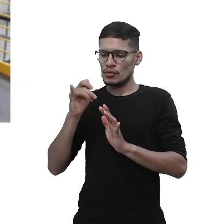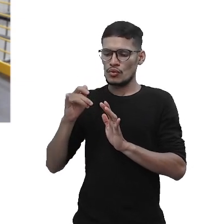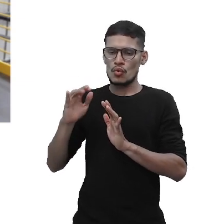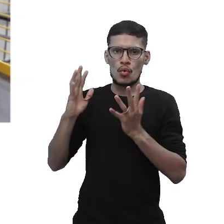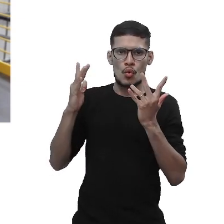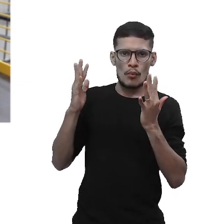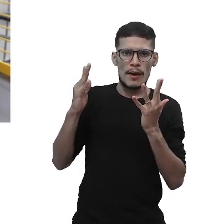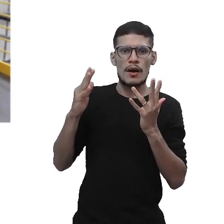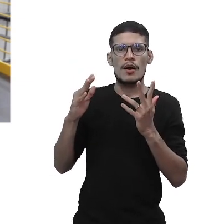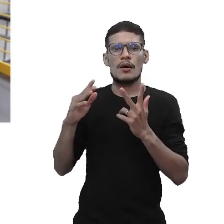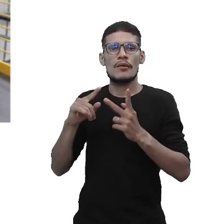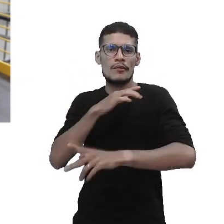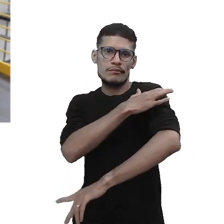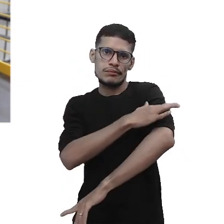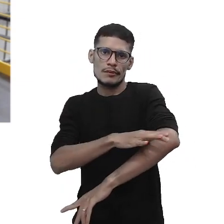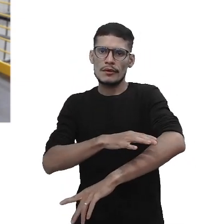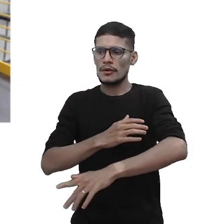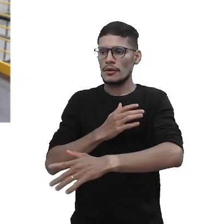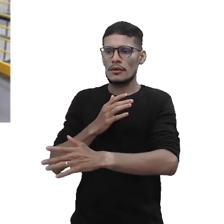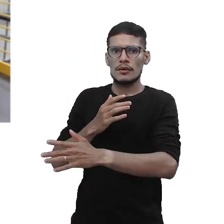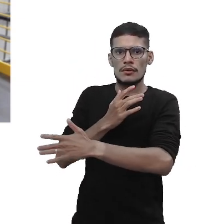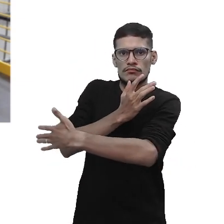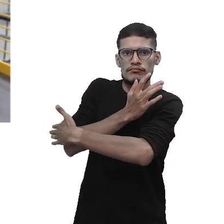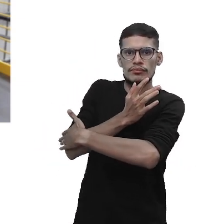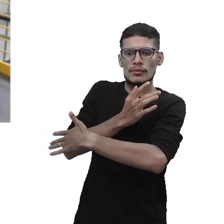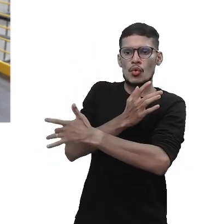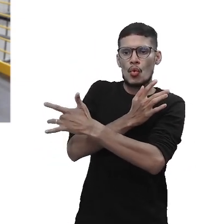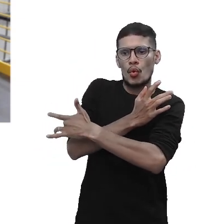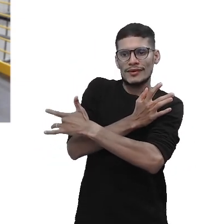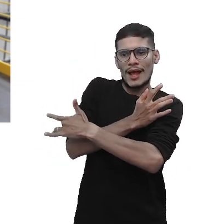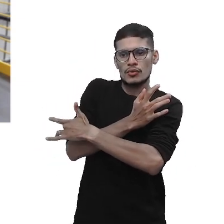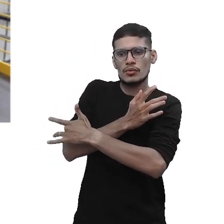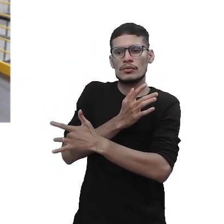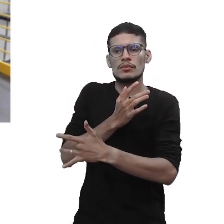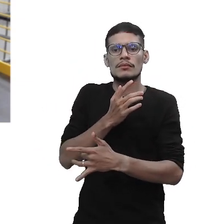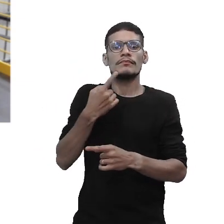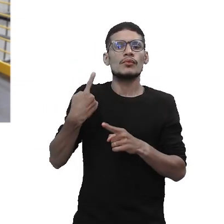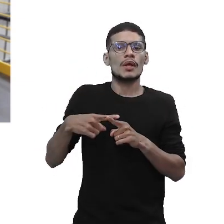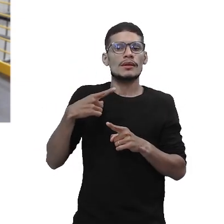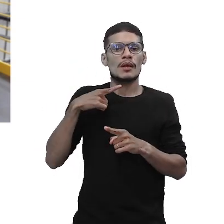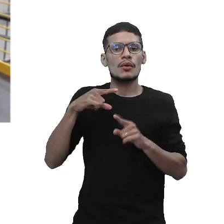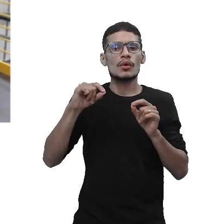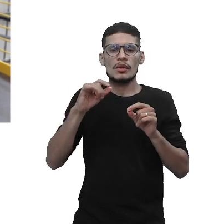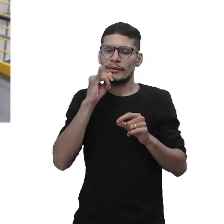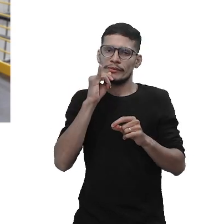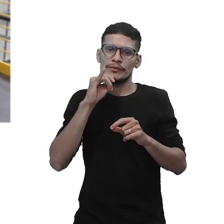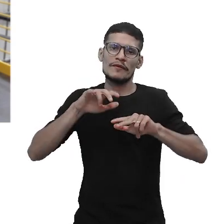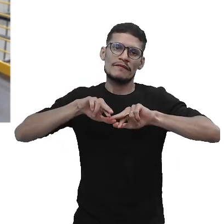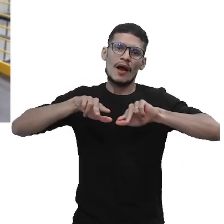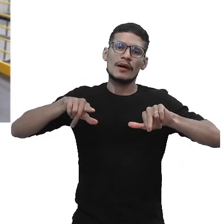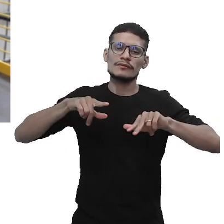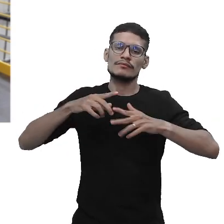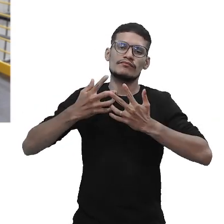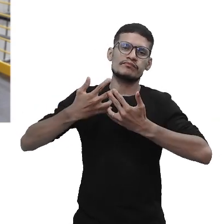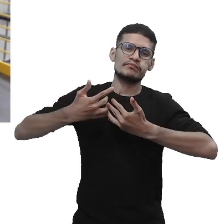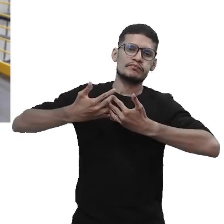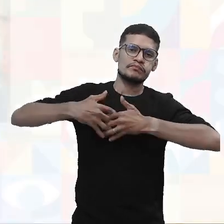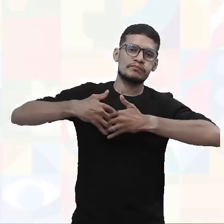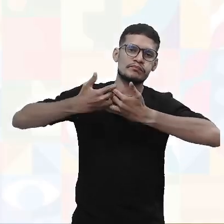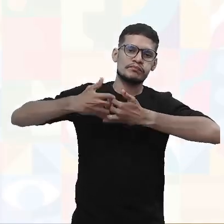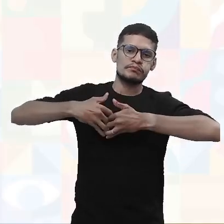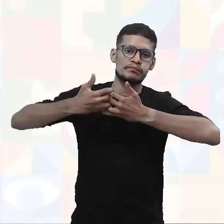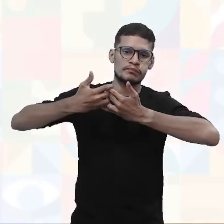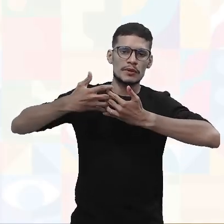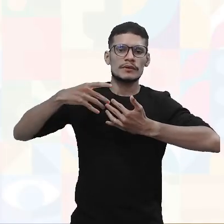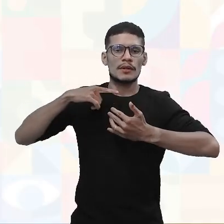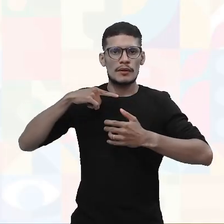mãos, ombro, braço, na área ali que ele está passando uma correia transportadora, porque ali vai estar rolete, vai estar passando vai